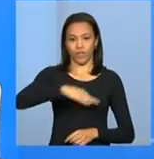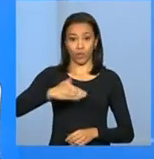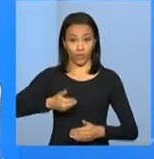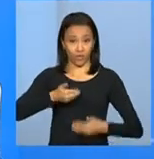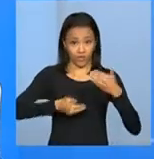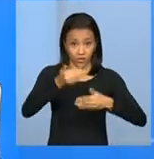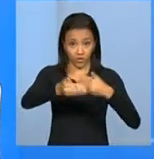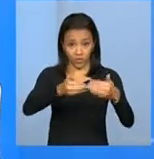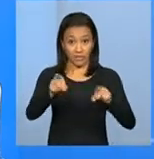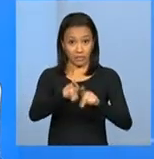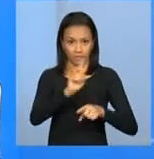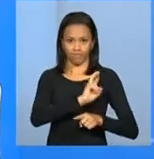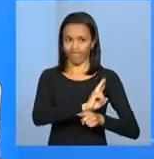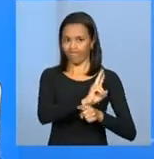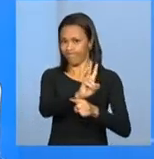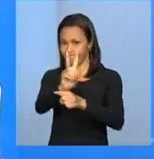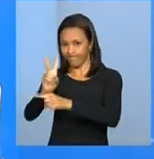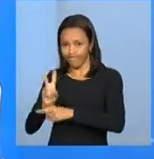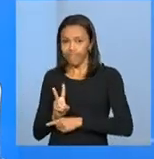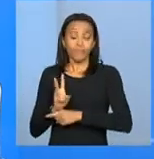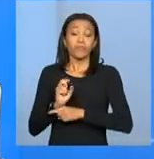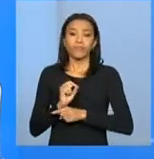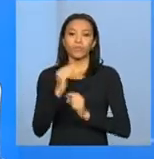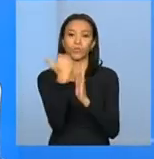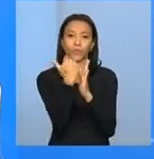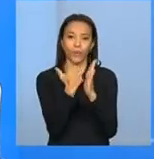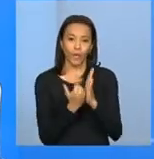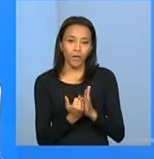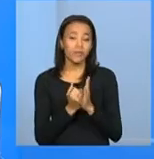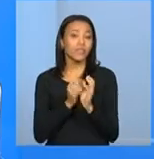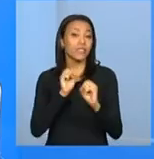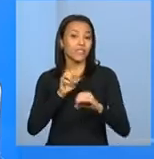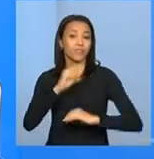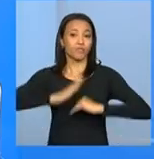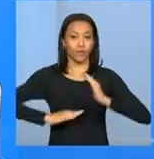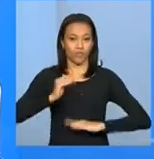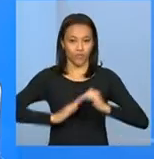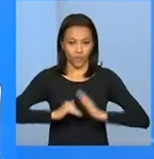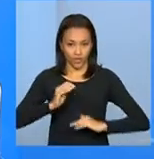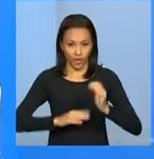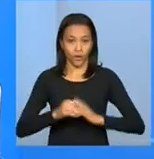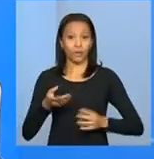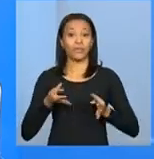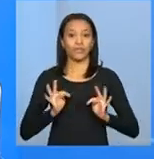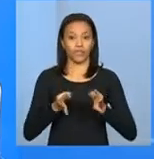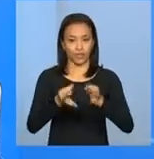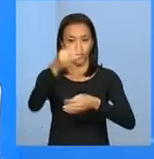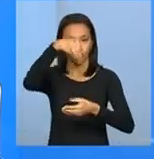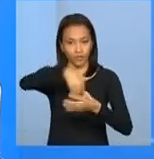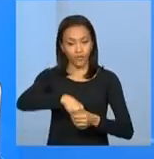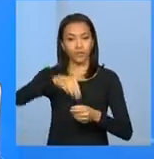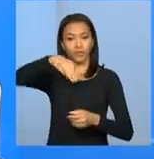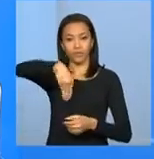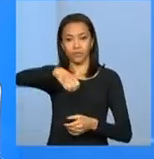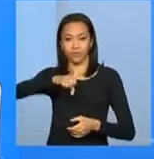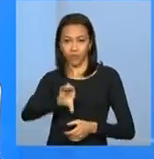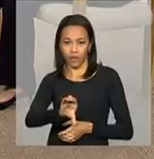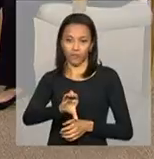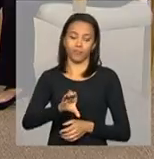de monitoramento e programas de educação profissional e tecnológico do MEC. Eu